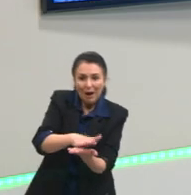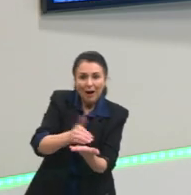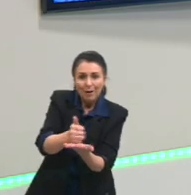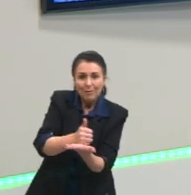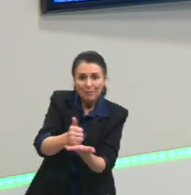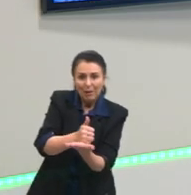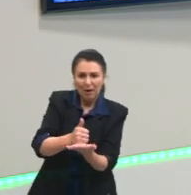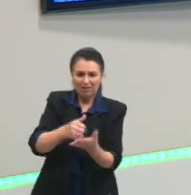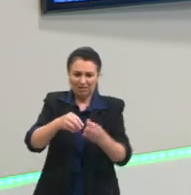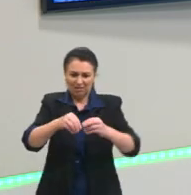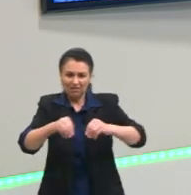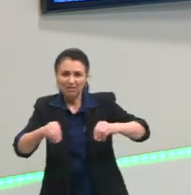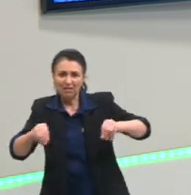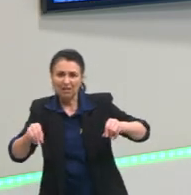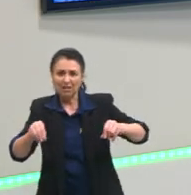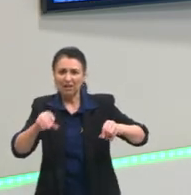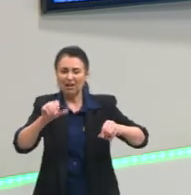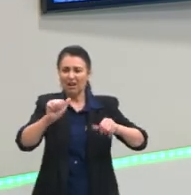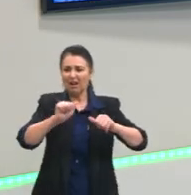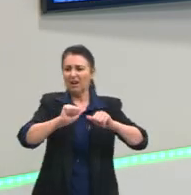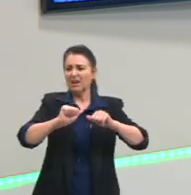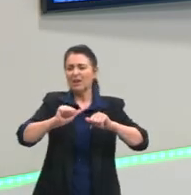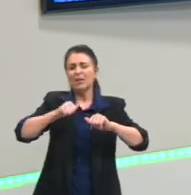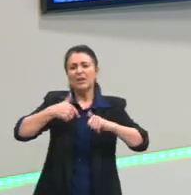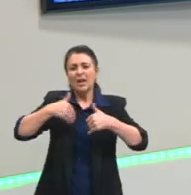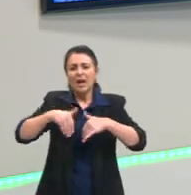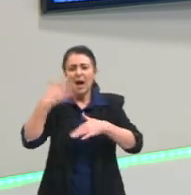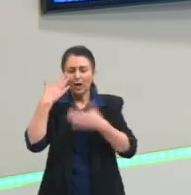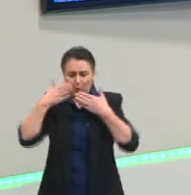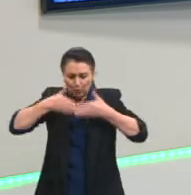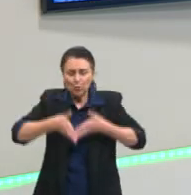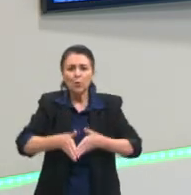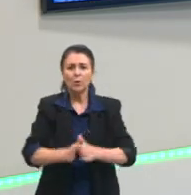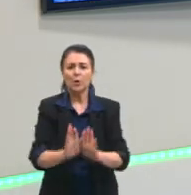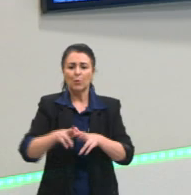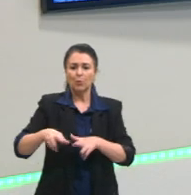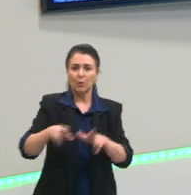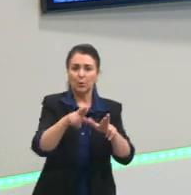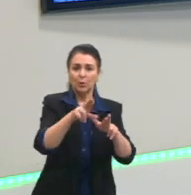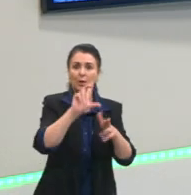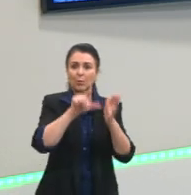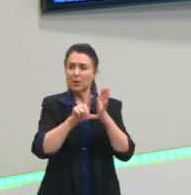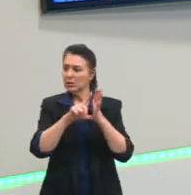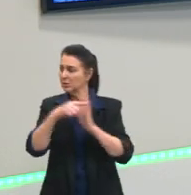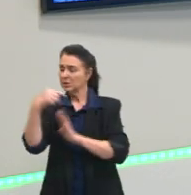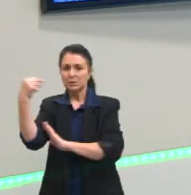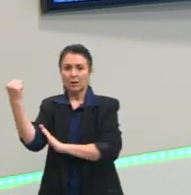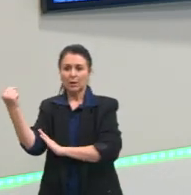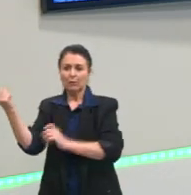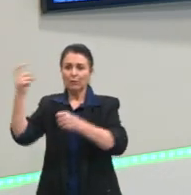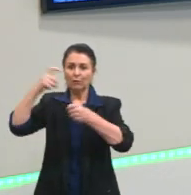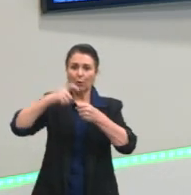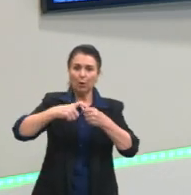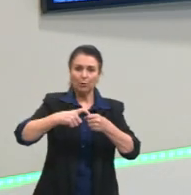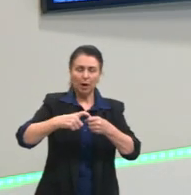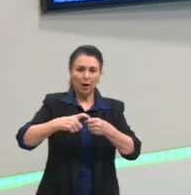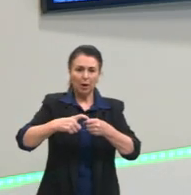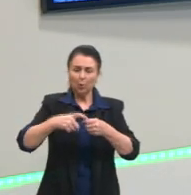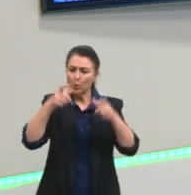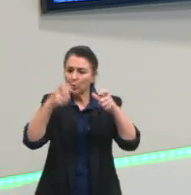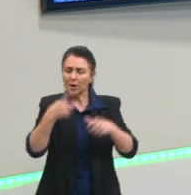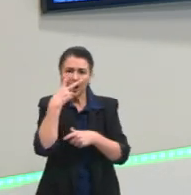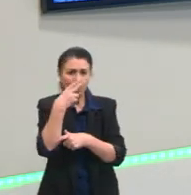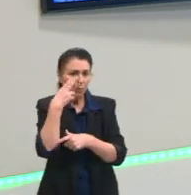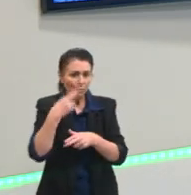pedras e areia de até tal aí nós mergulhamos no rio nós saímos quando nós voltamos no mesmo ri no